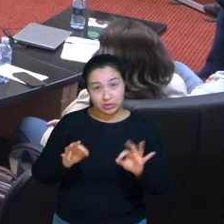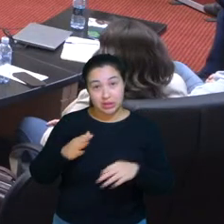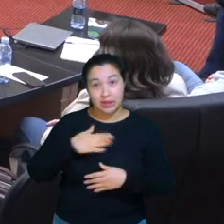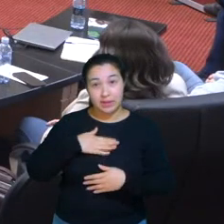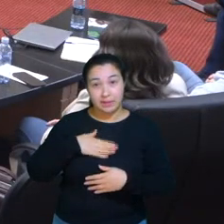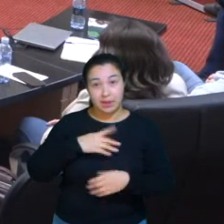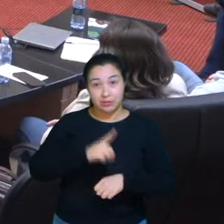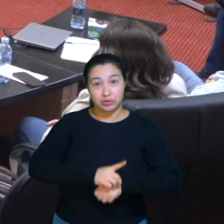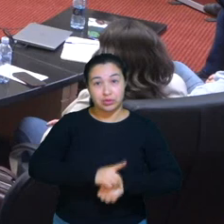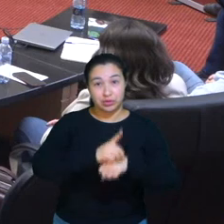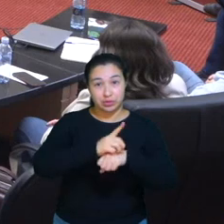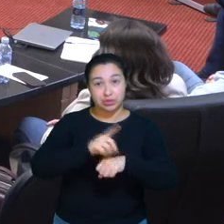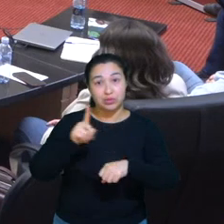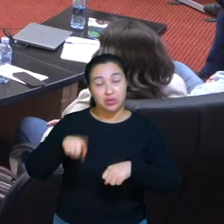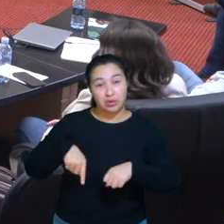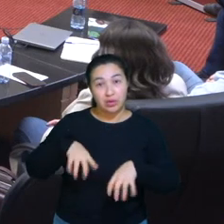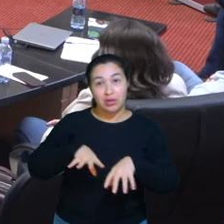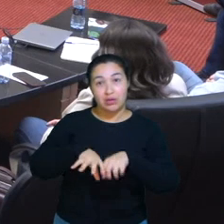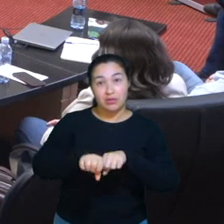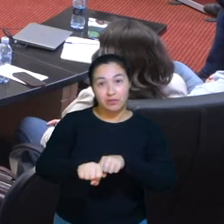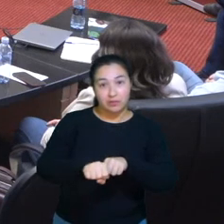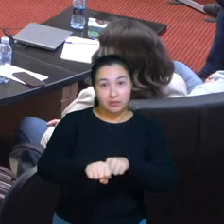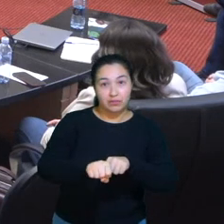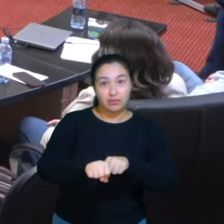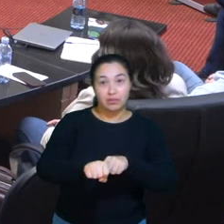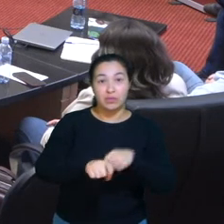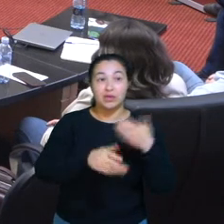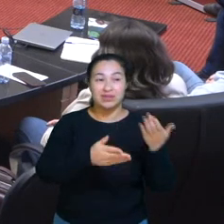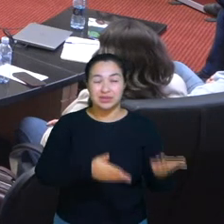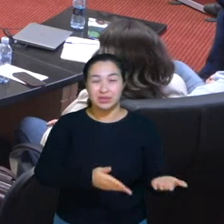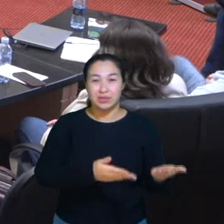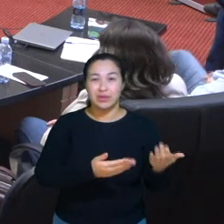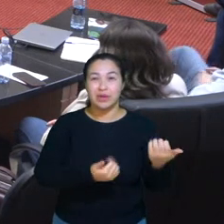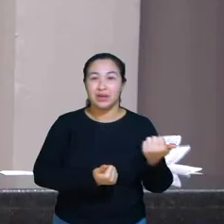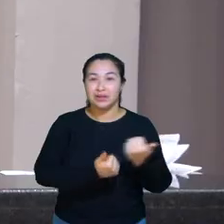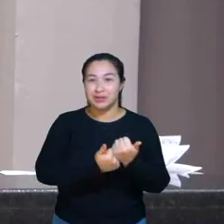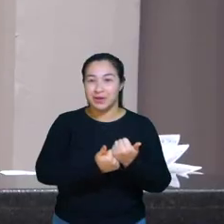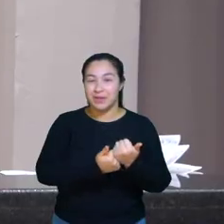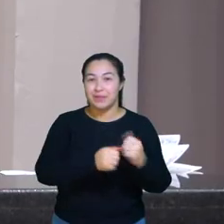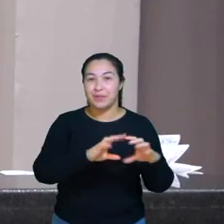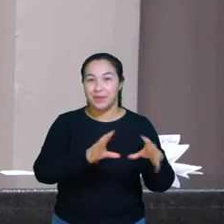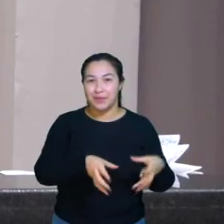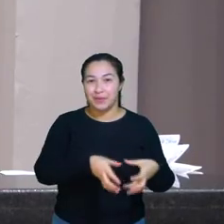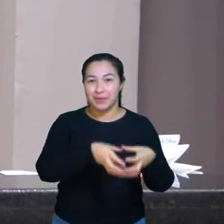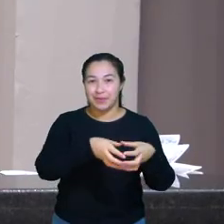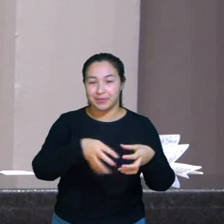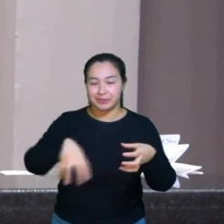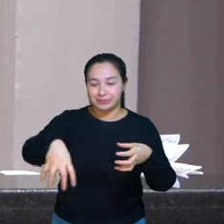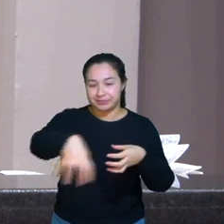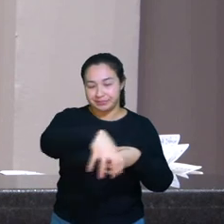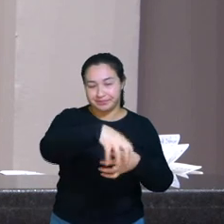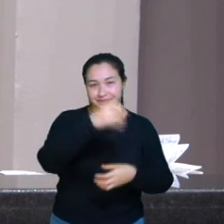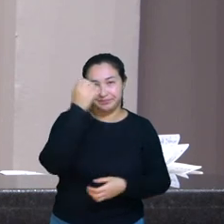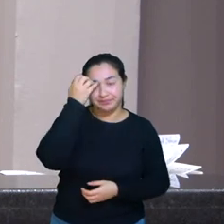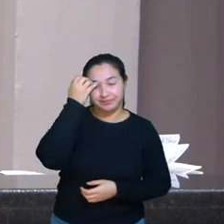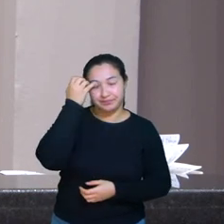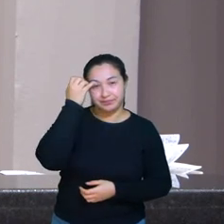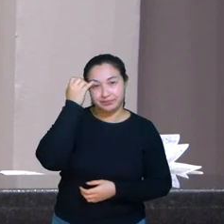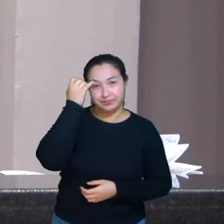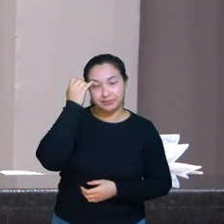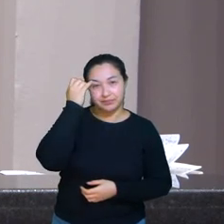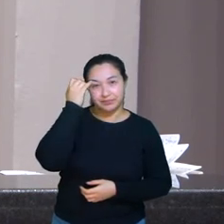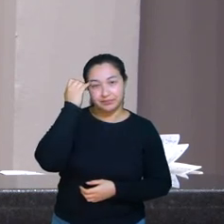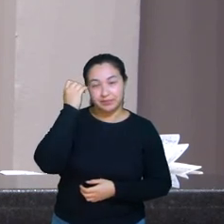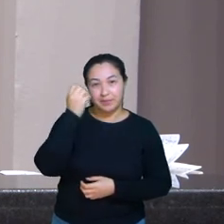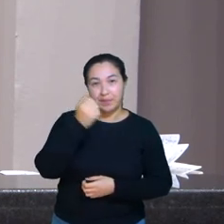Formação cuidar de recursos é a diretoria de Apoio às redes né bom falei dos anos iniciais então a